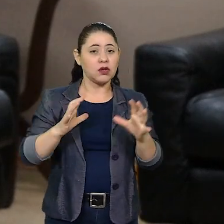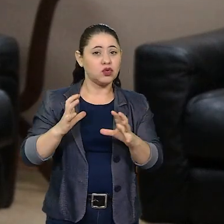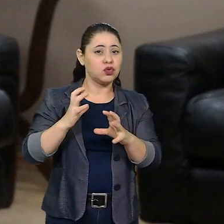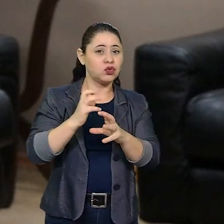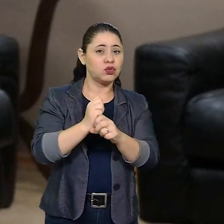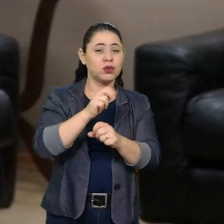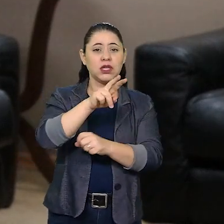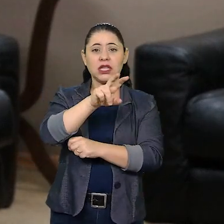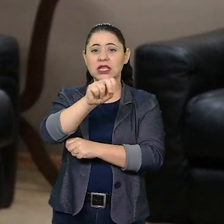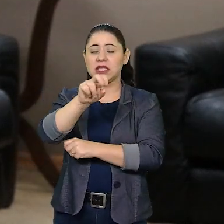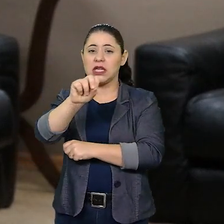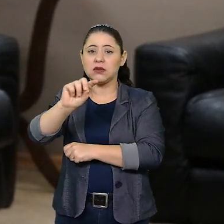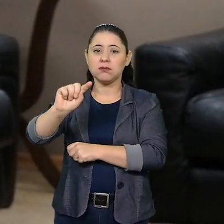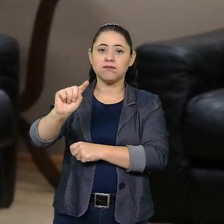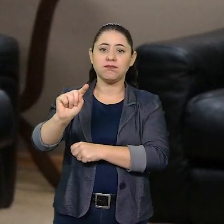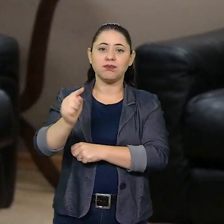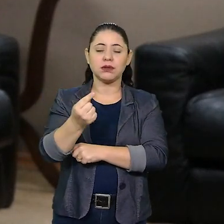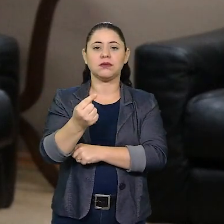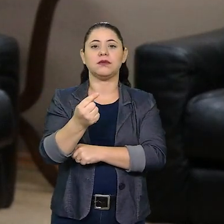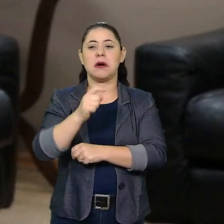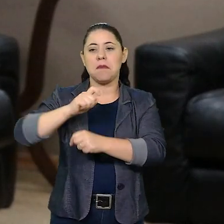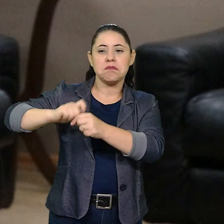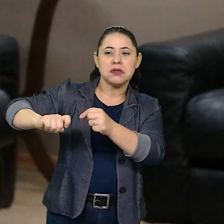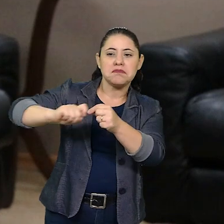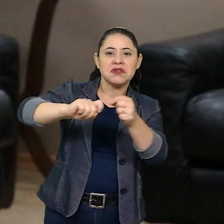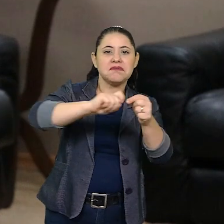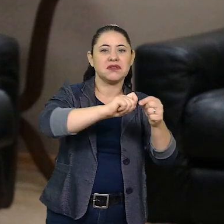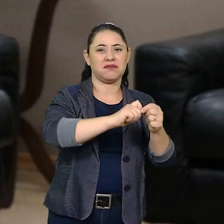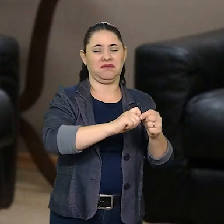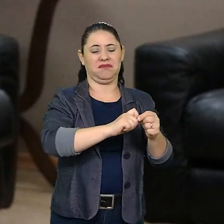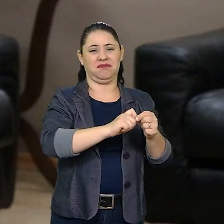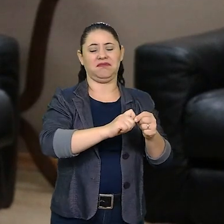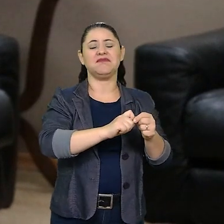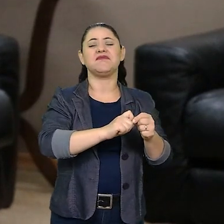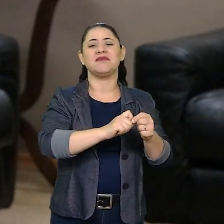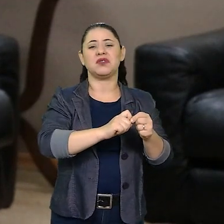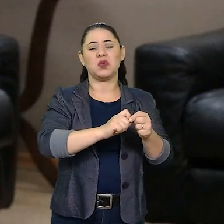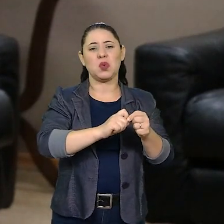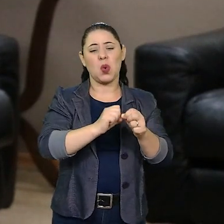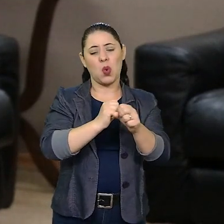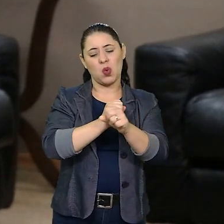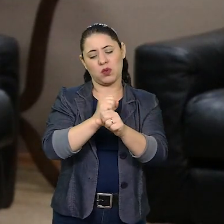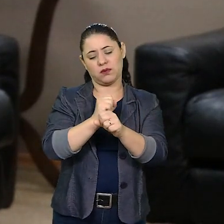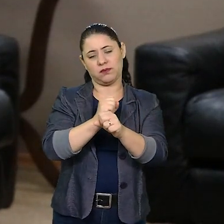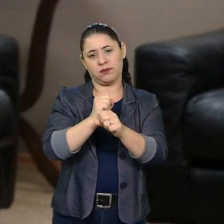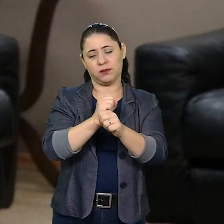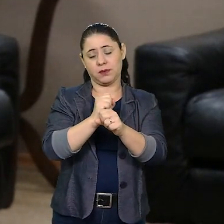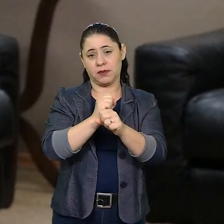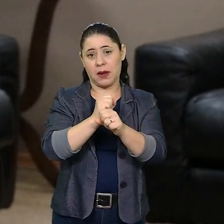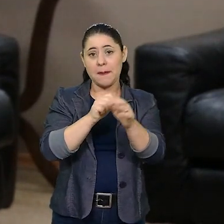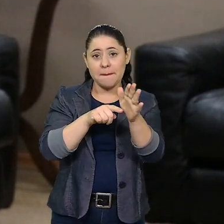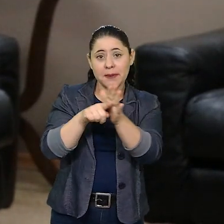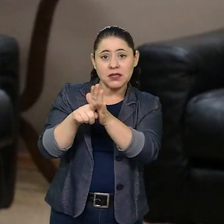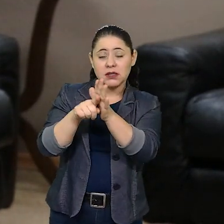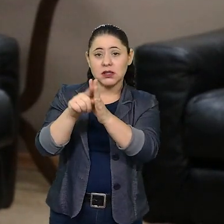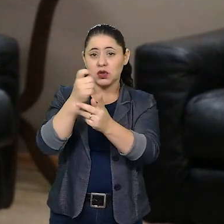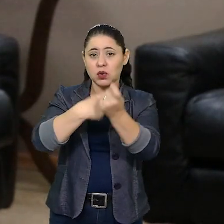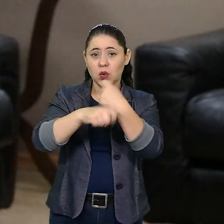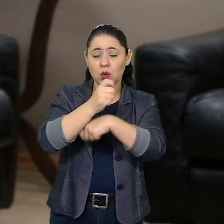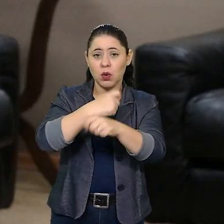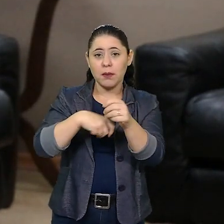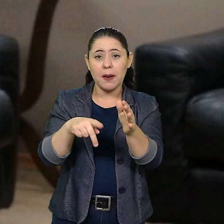somam 500 mil casos de exploração sexual infantil todo ano. E dados do Instituto de Pesquisa